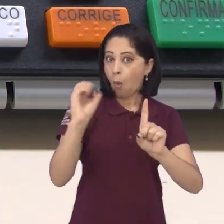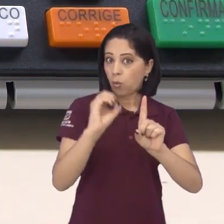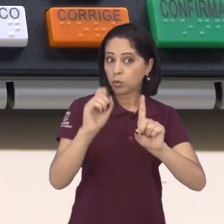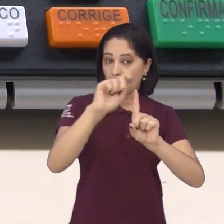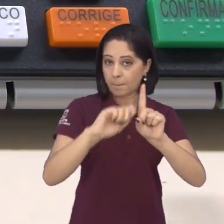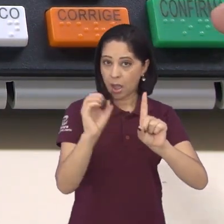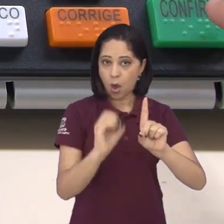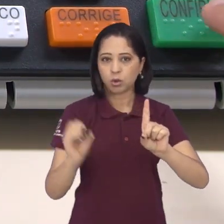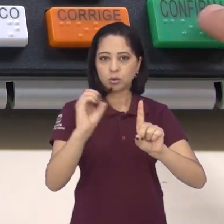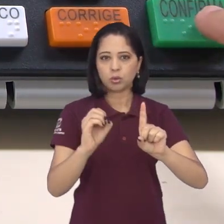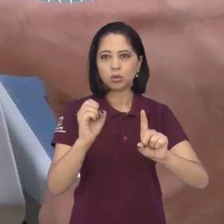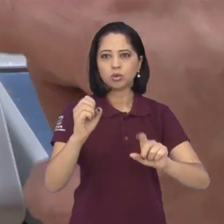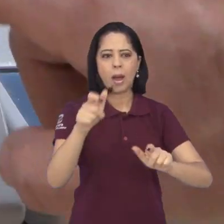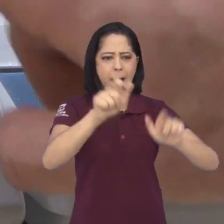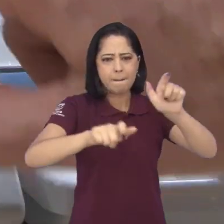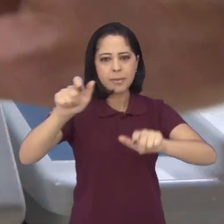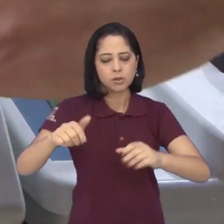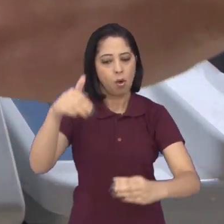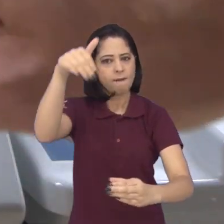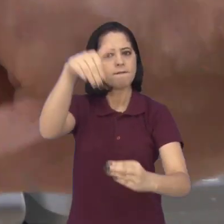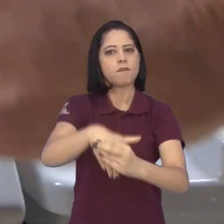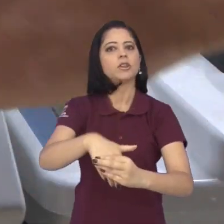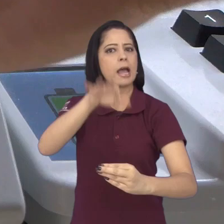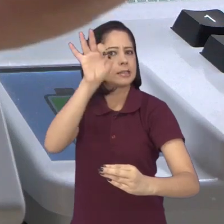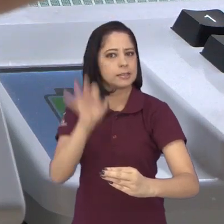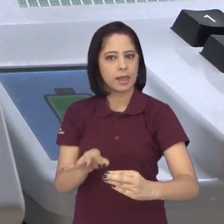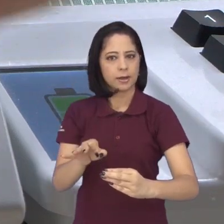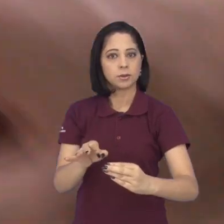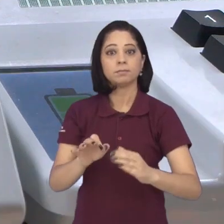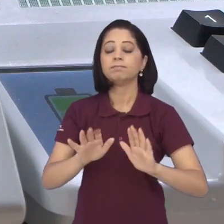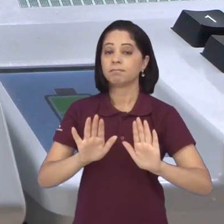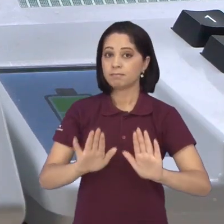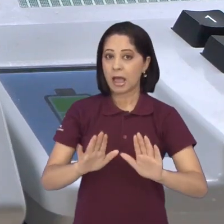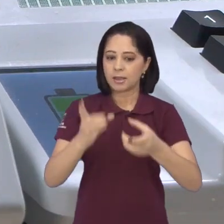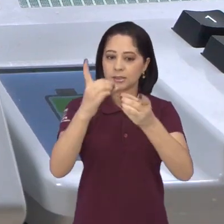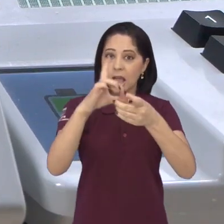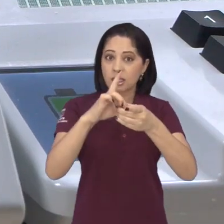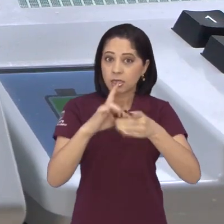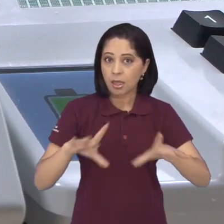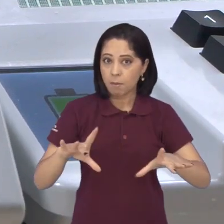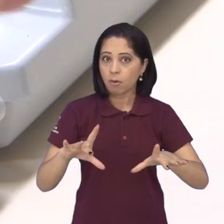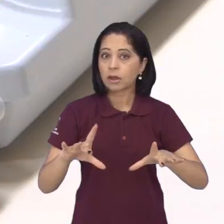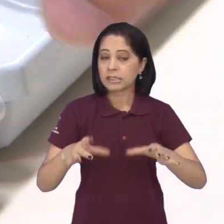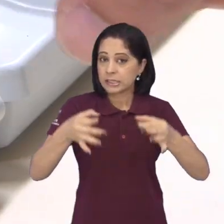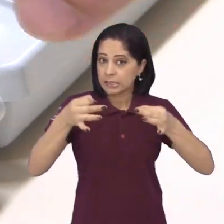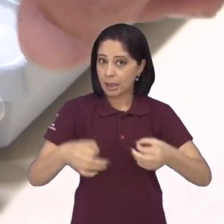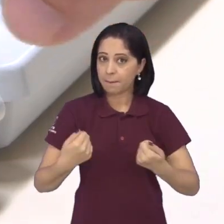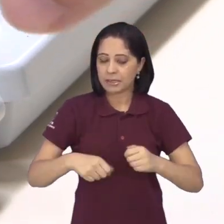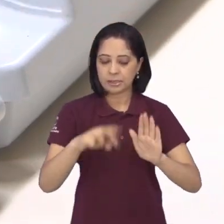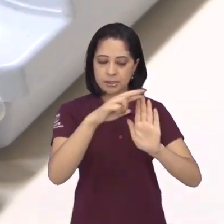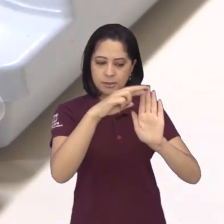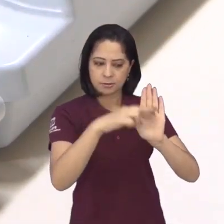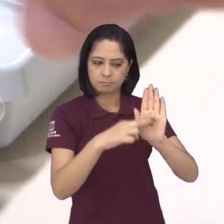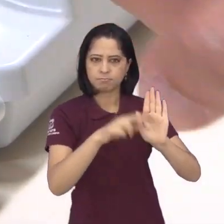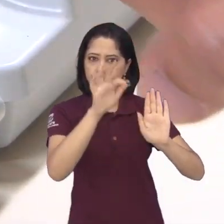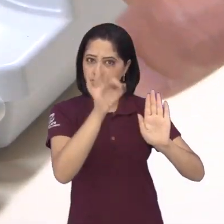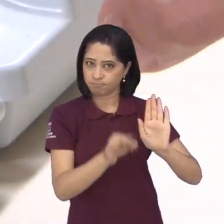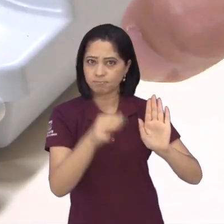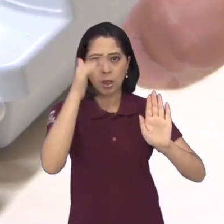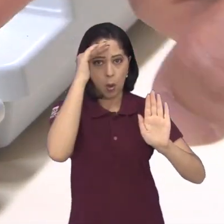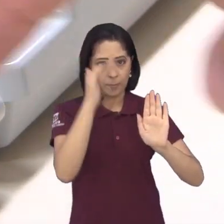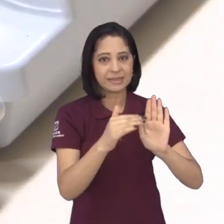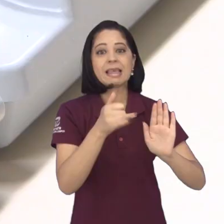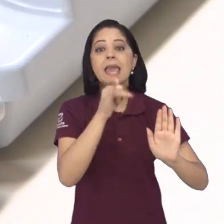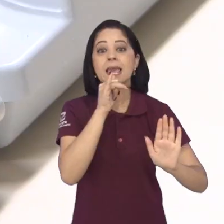os brasileiros vão às urnas e, para que o processo cumpra todos os princípios da democracia, algumas regras precisam ser